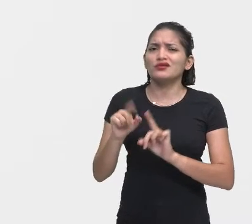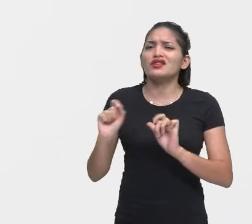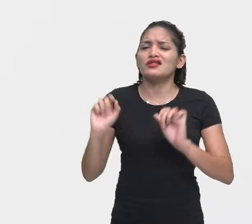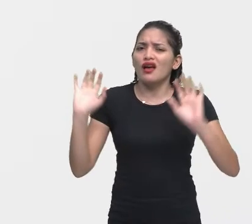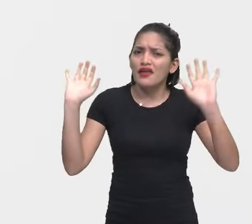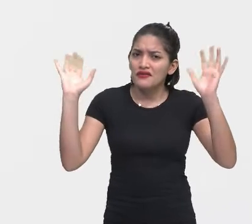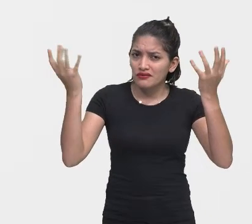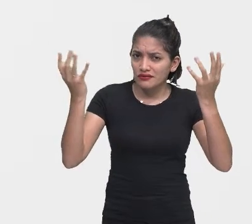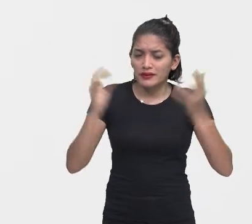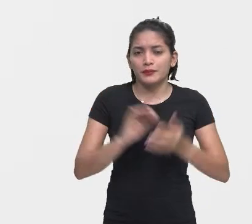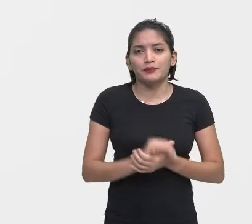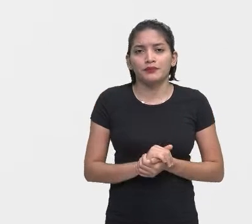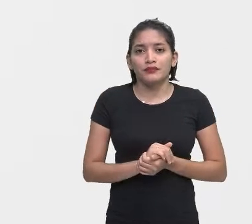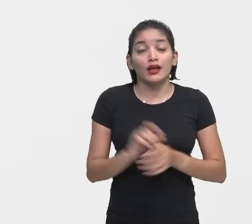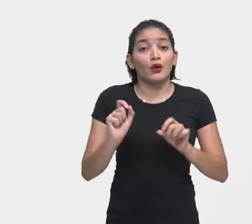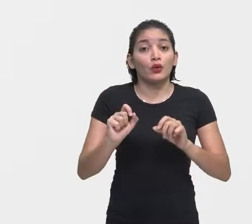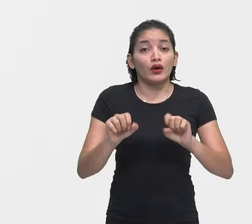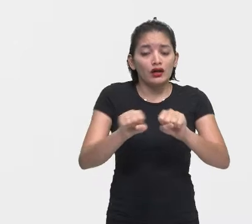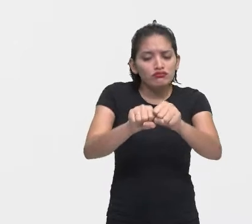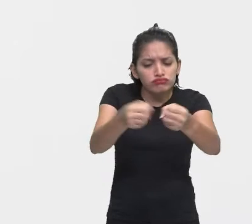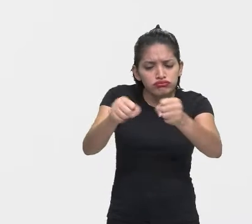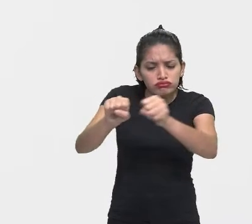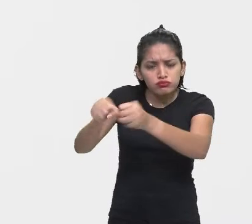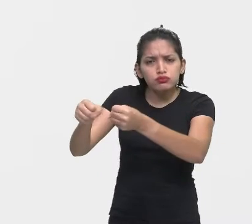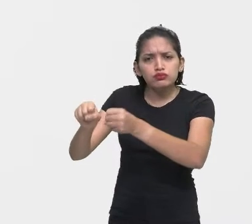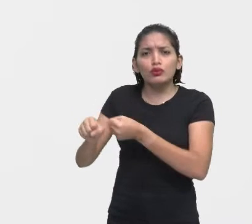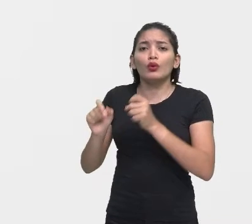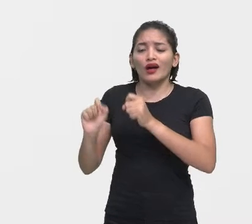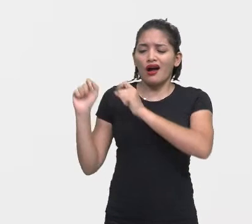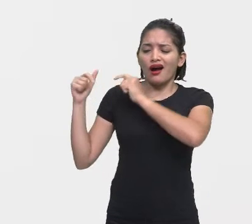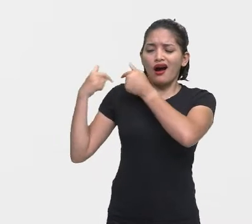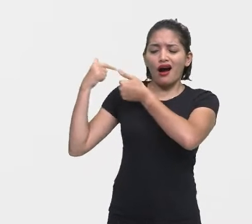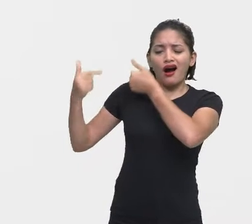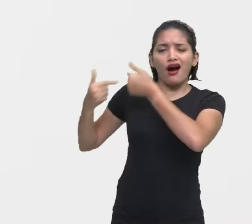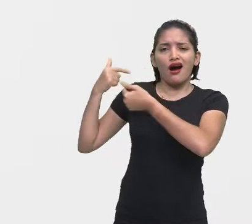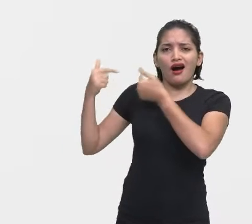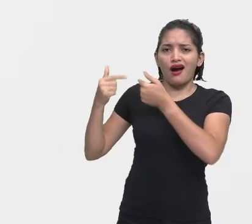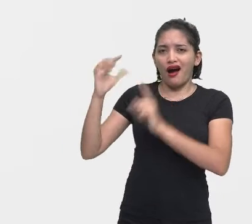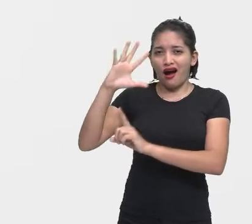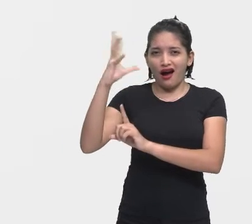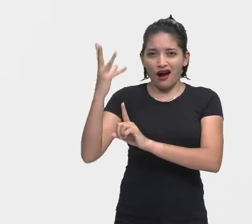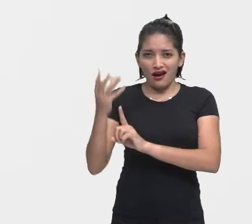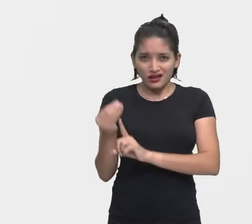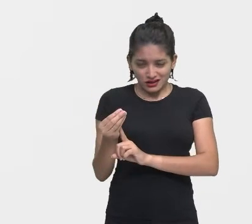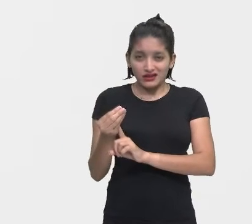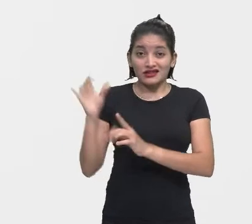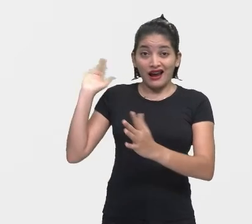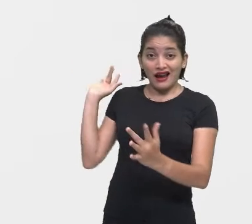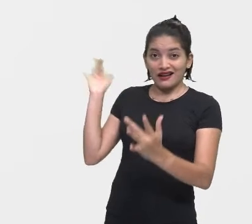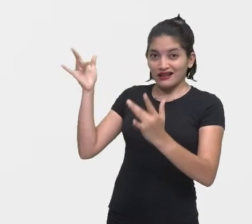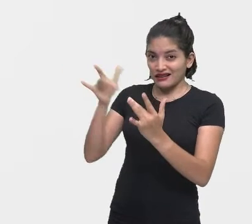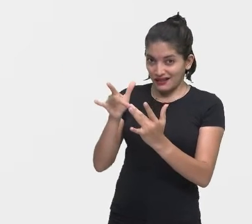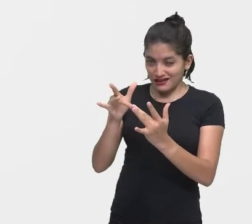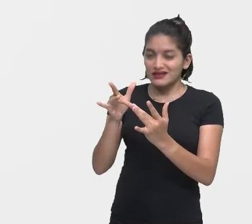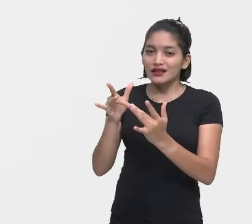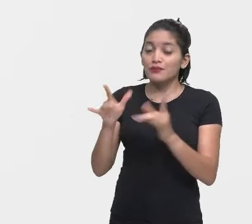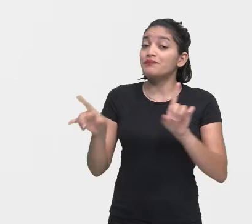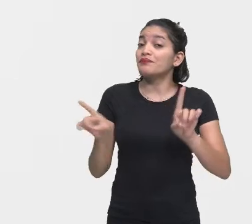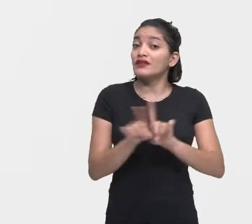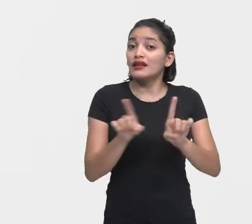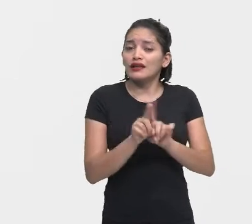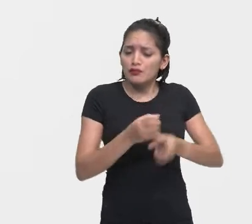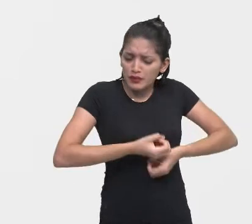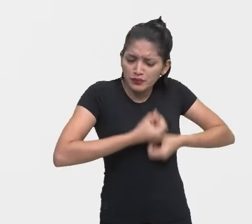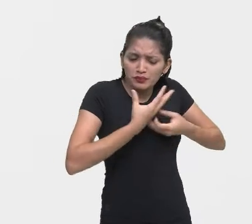movimento? Exatamente, romper com a tradição artística clássica, não é? Com a produção